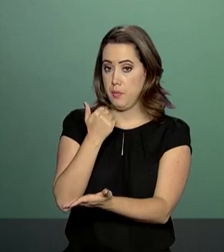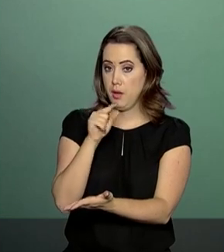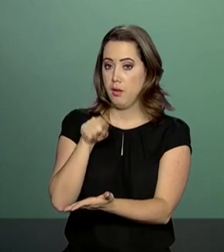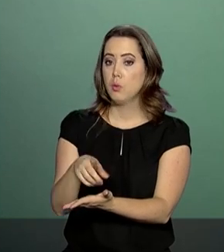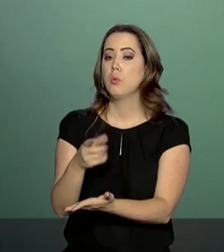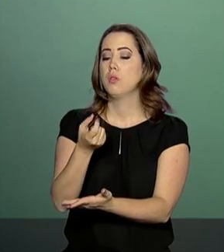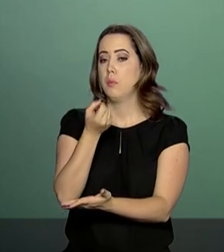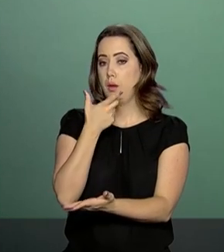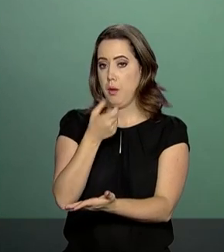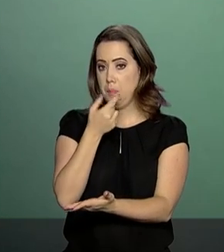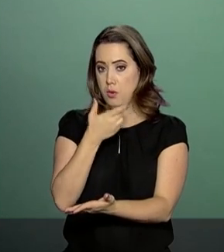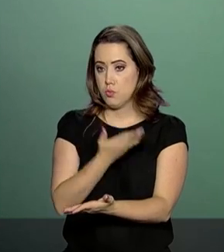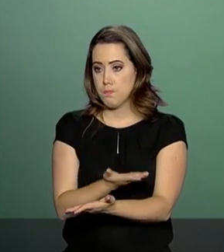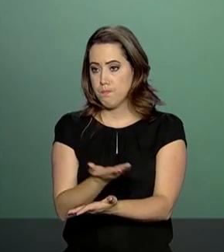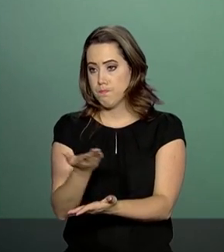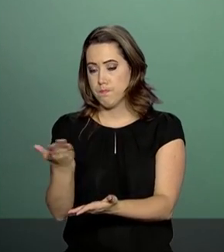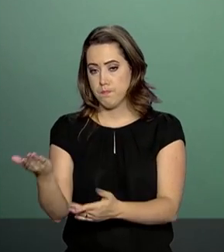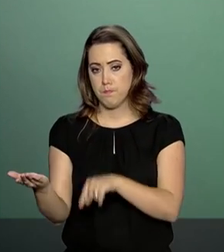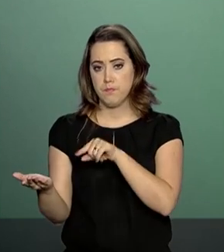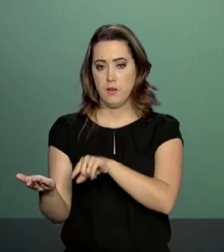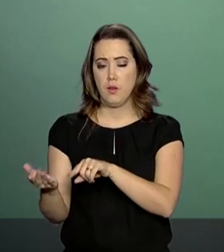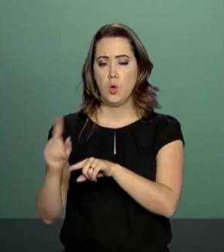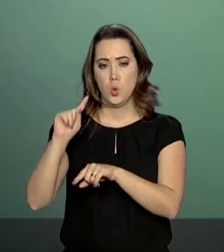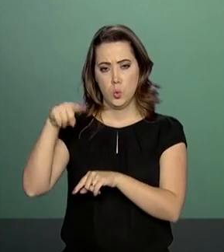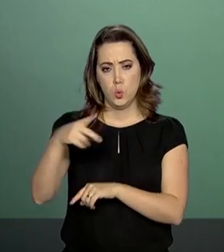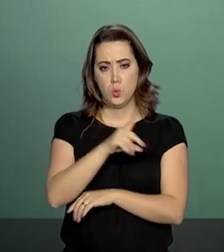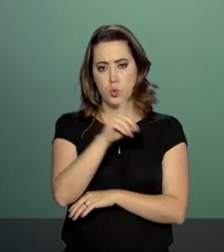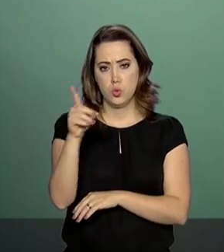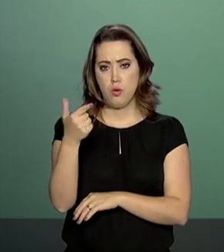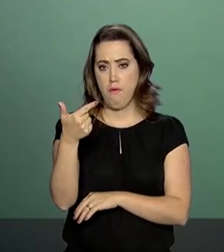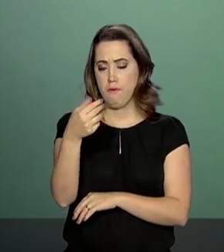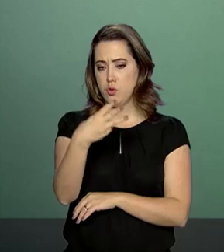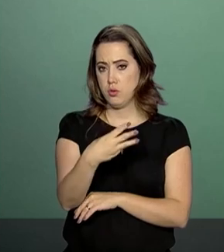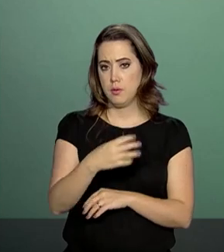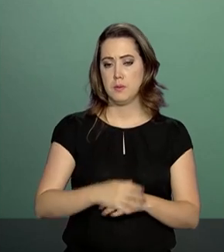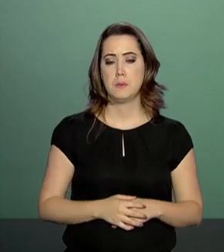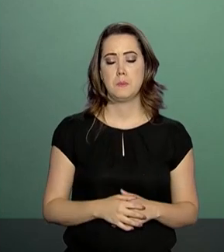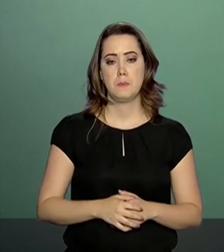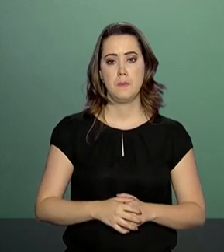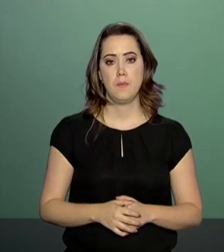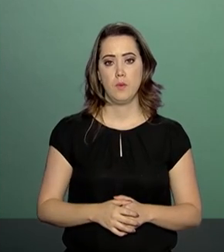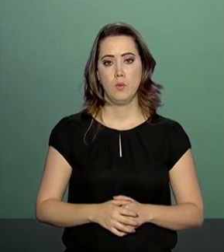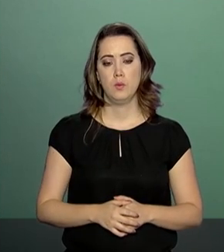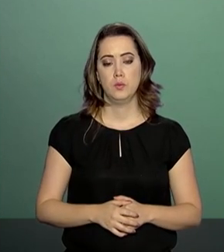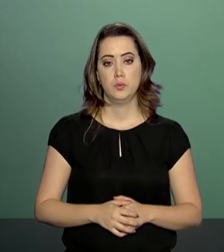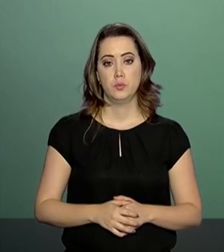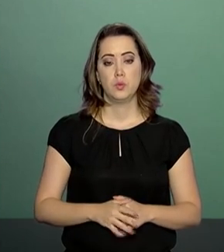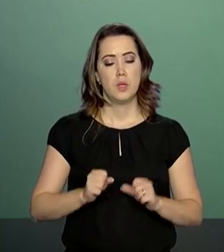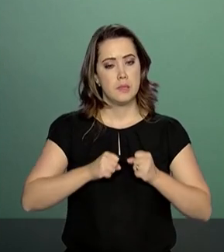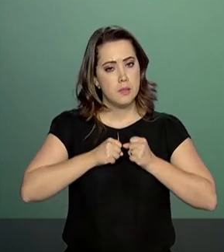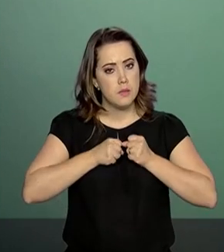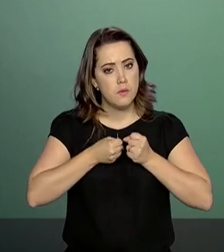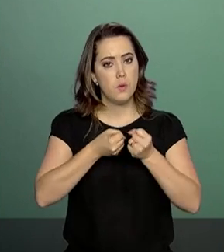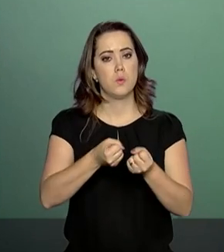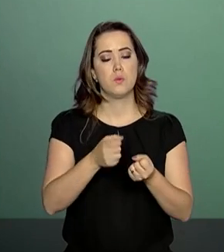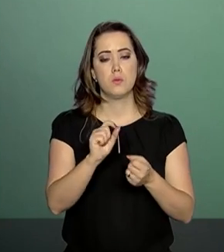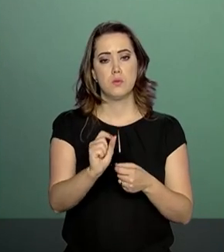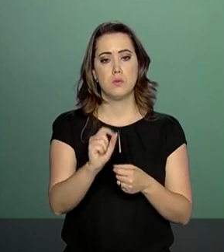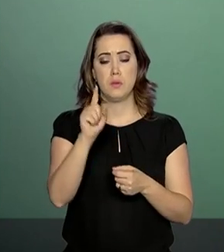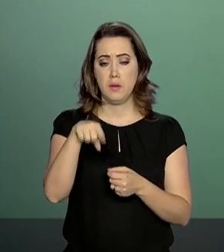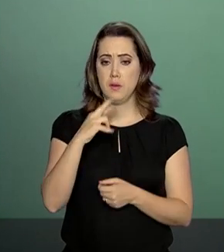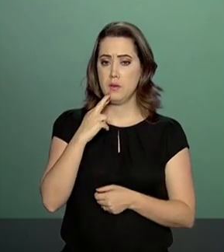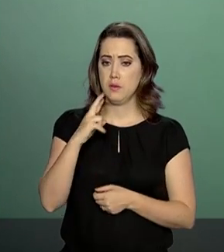e remédios a partir do próximo dia 23 esse esforço é